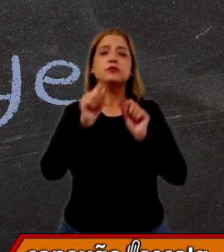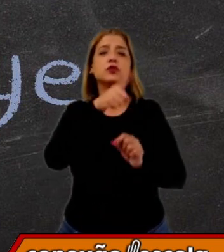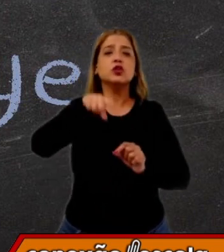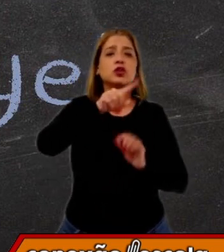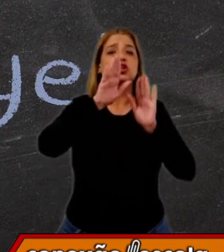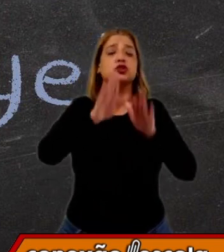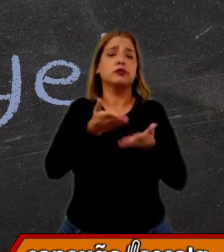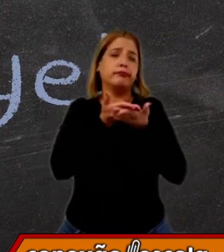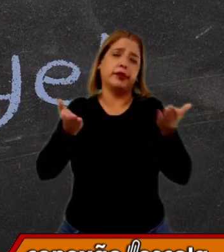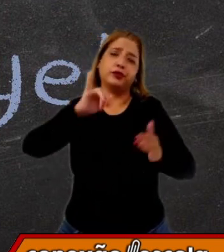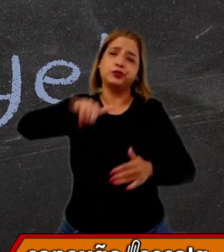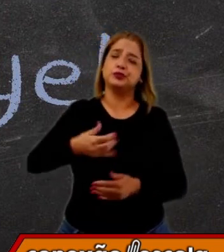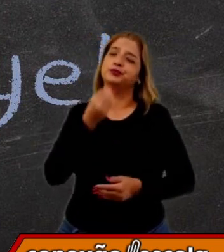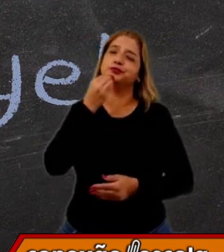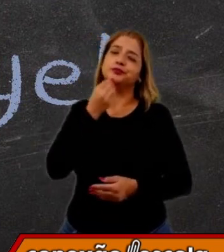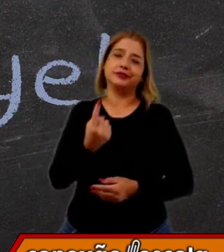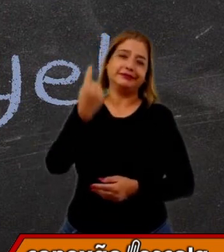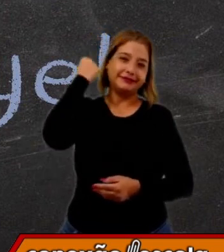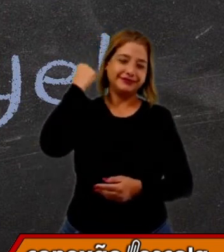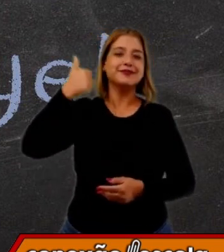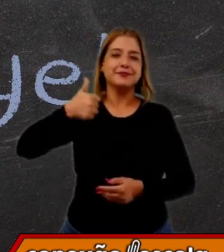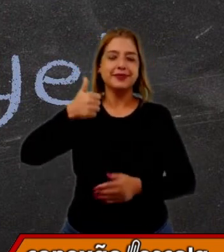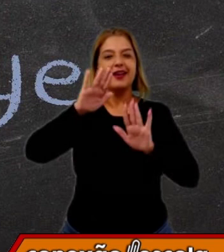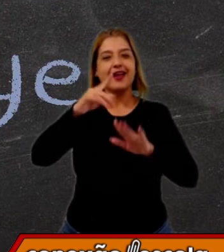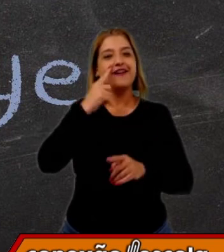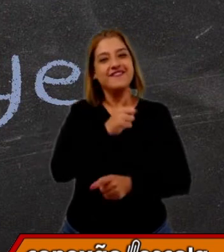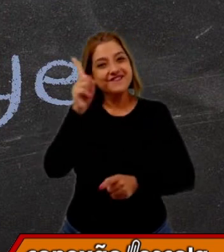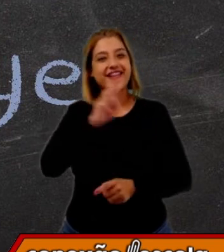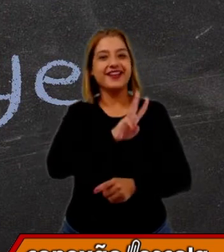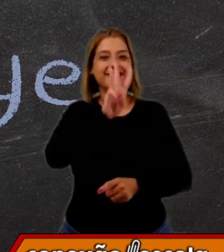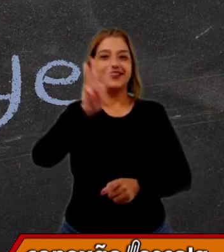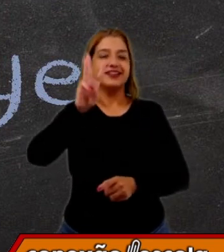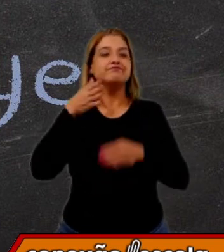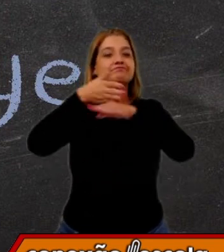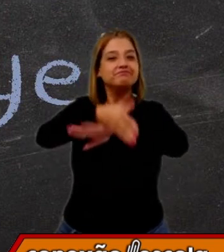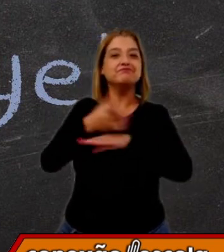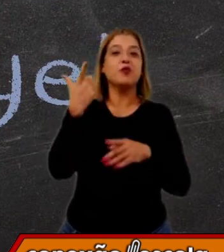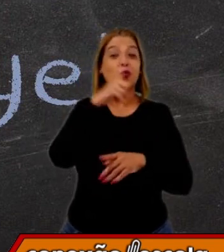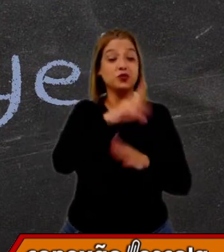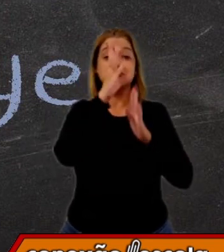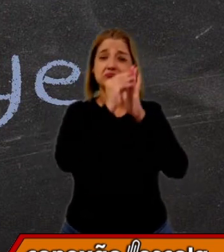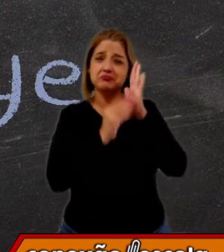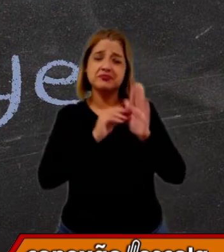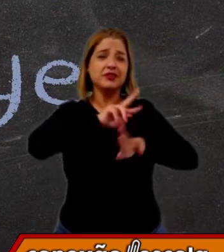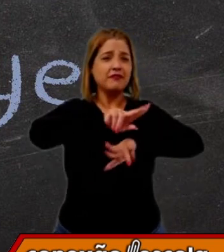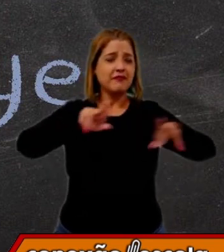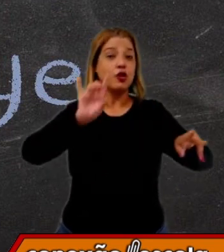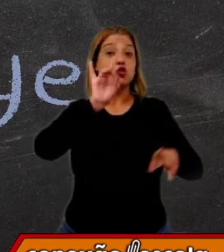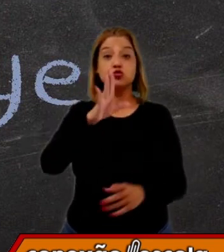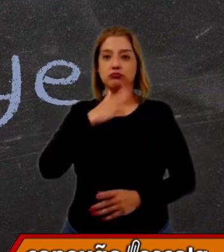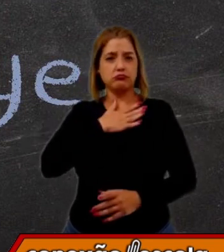que perdeu a oportunidade de assistir à primeira aula dá uma visitada lá no nosso portal porque tem muitos conteúdos não só o